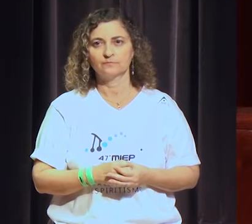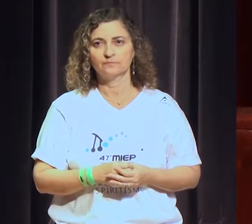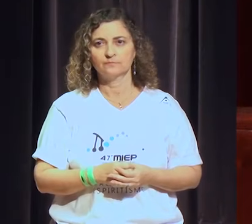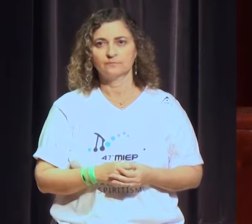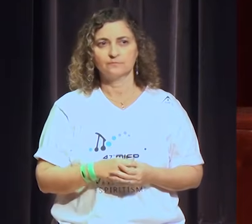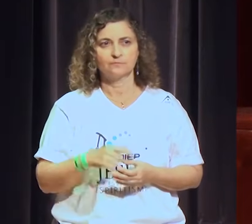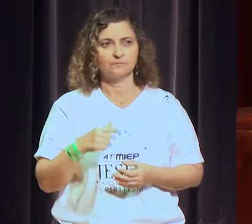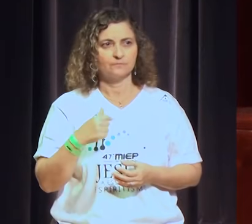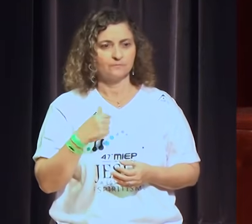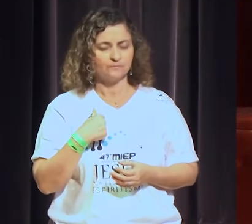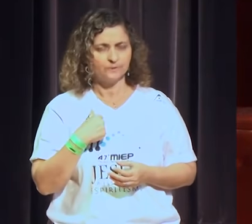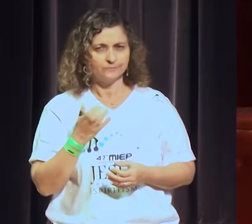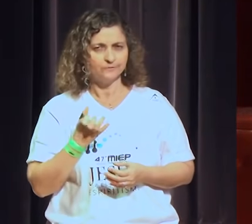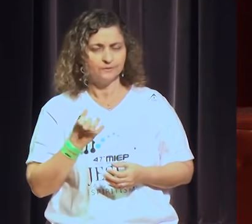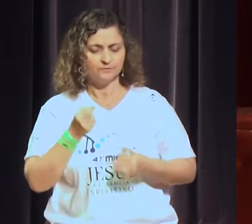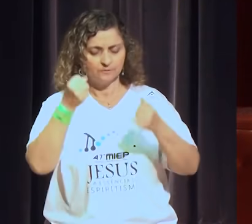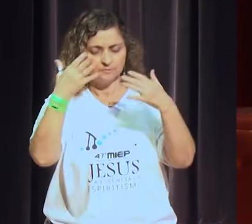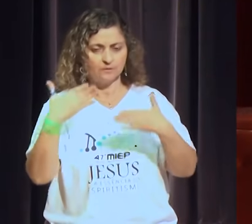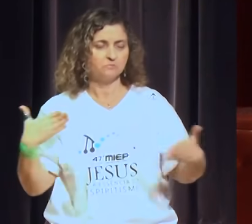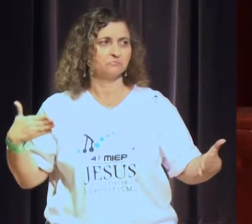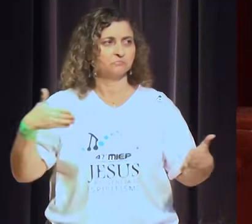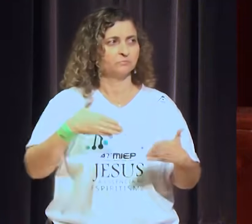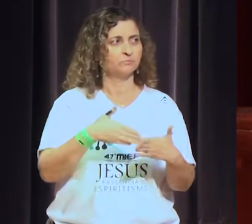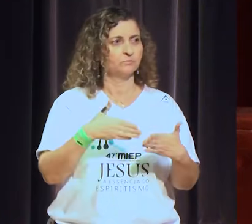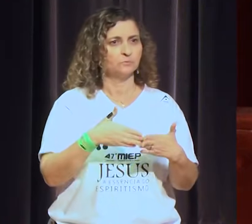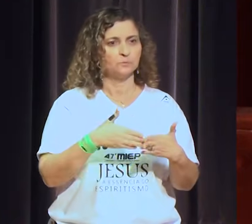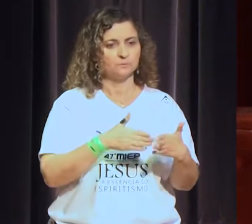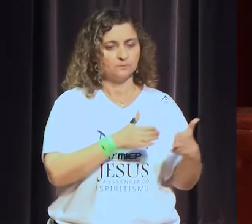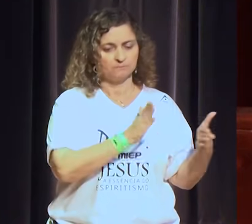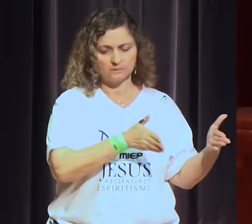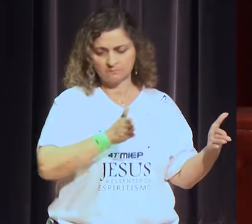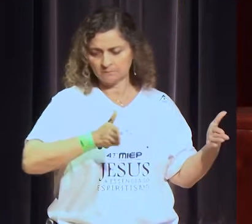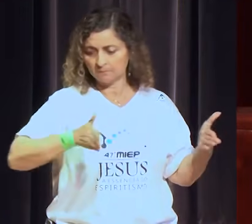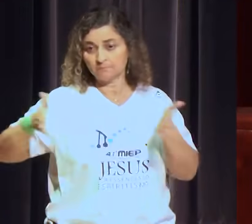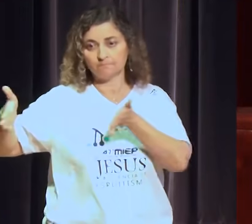Eu quero passar para uma última parte agora, porque, lembra,